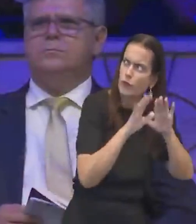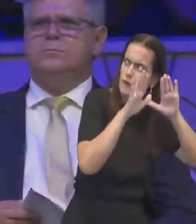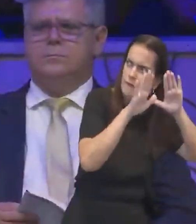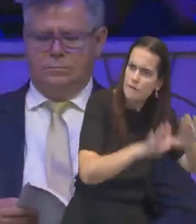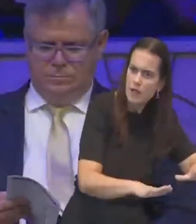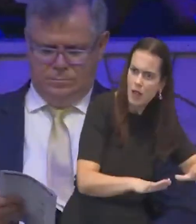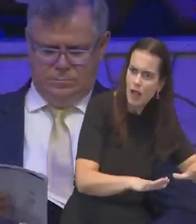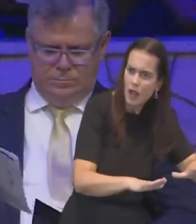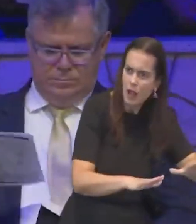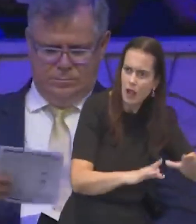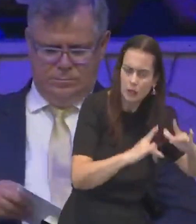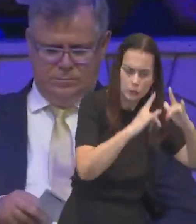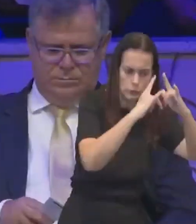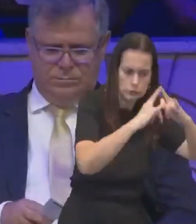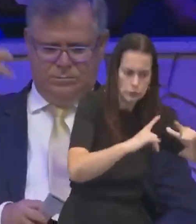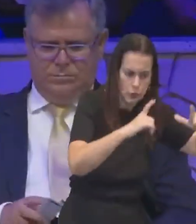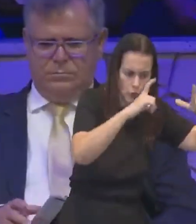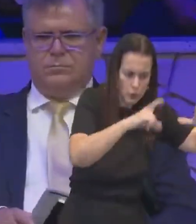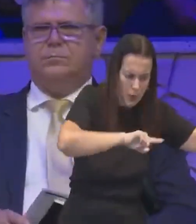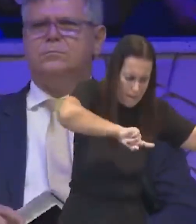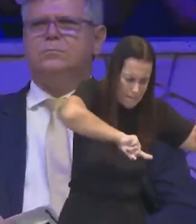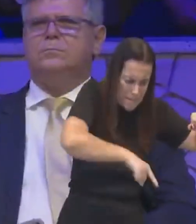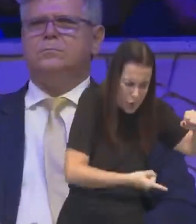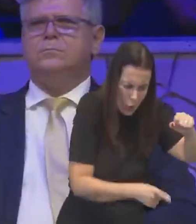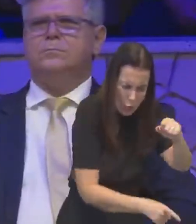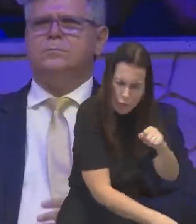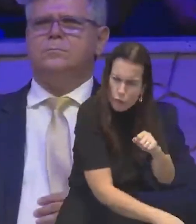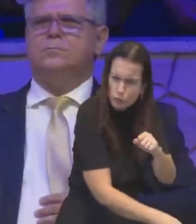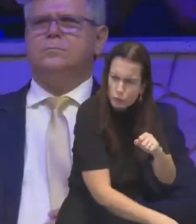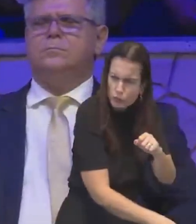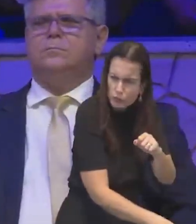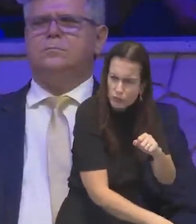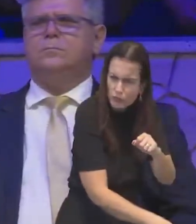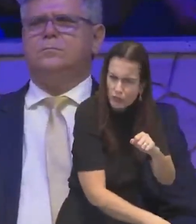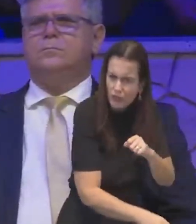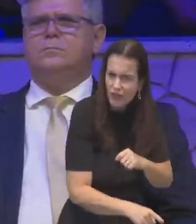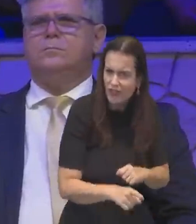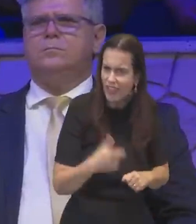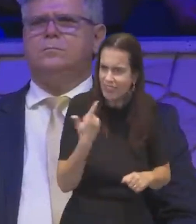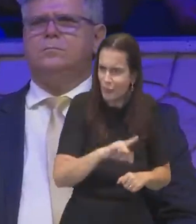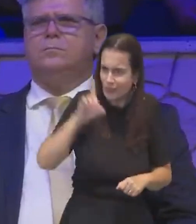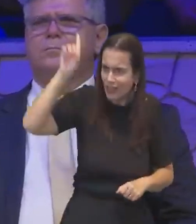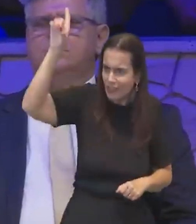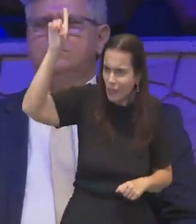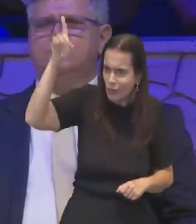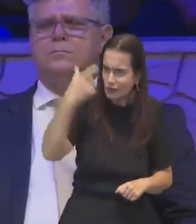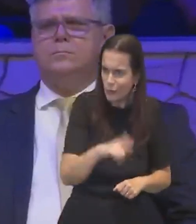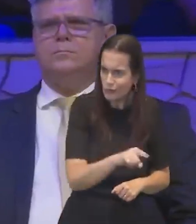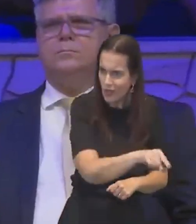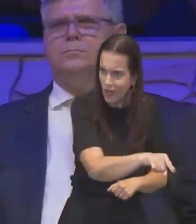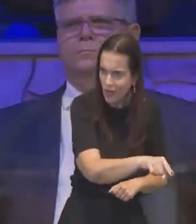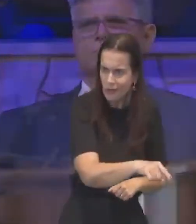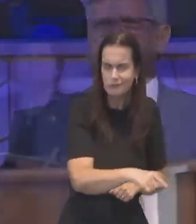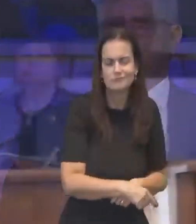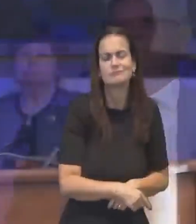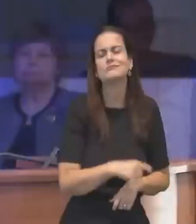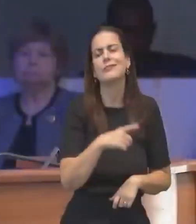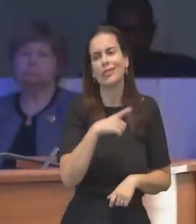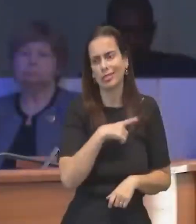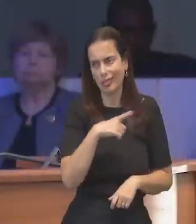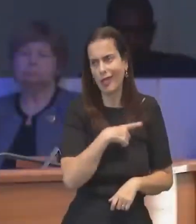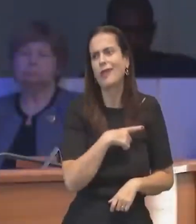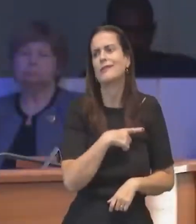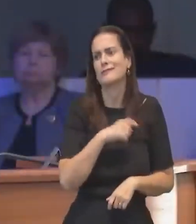a minha cabana no profundo da terra, porventura o Senhor estaria ali? E a resposta de Deus